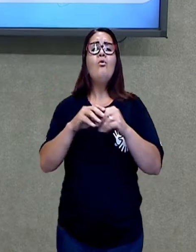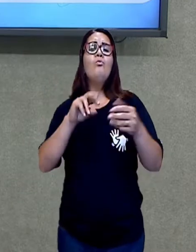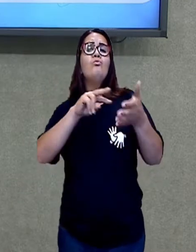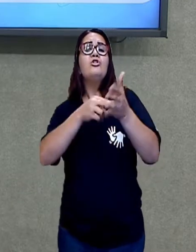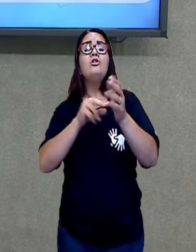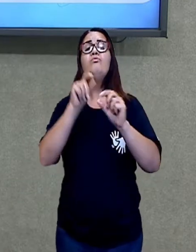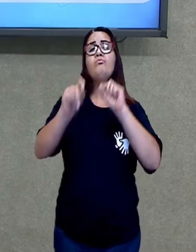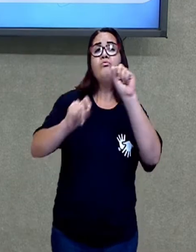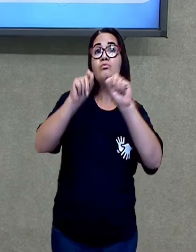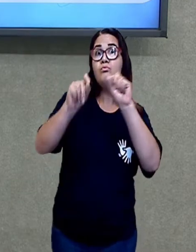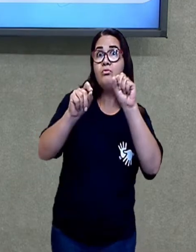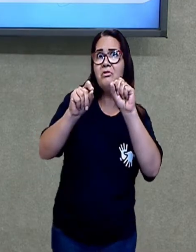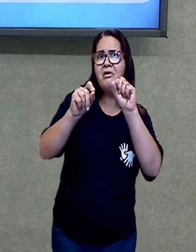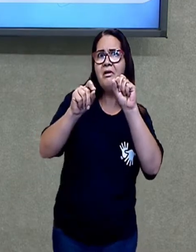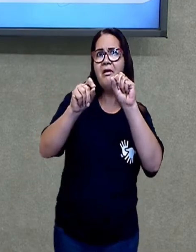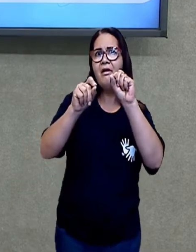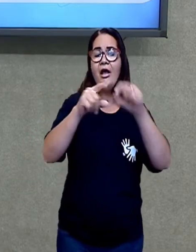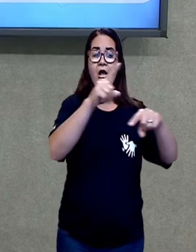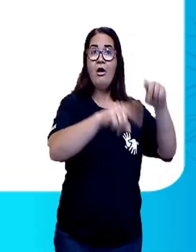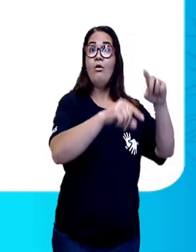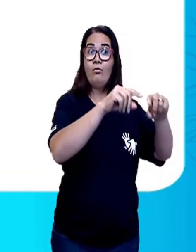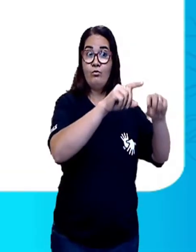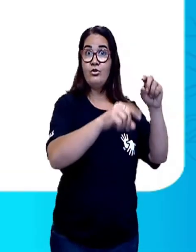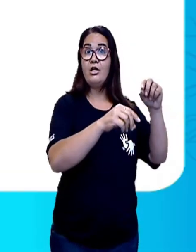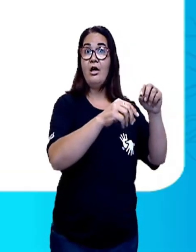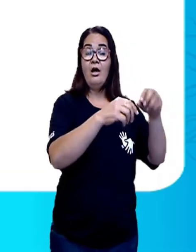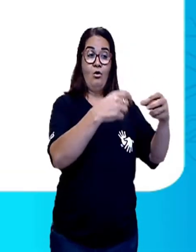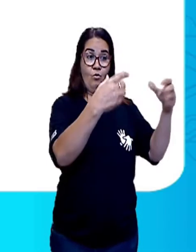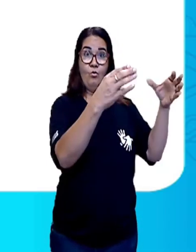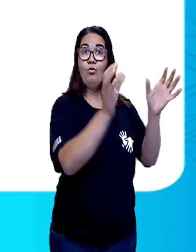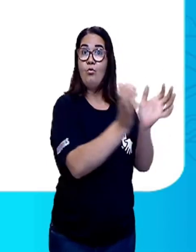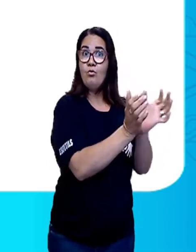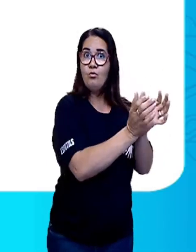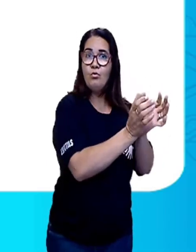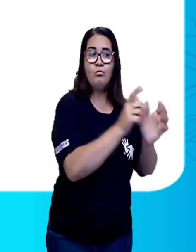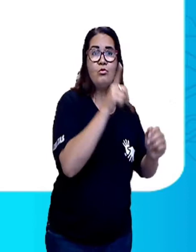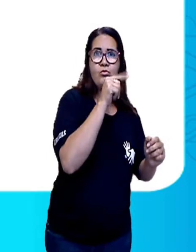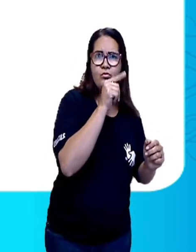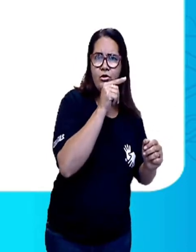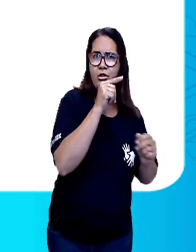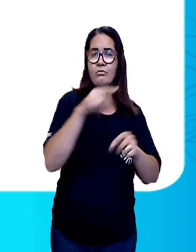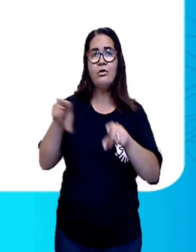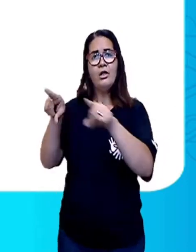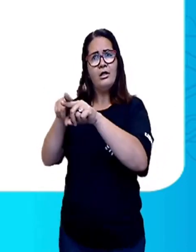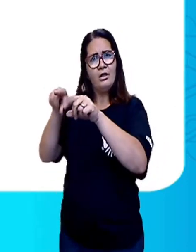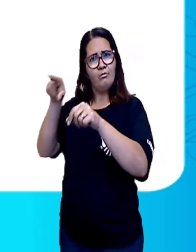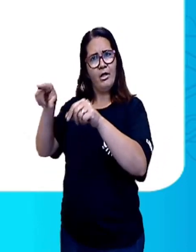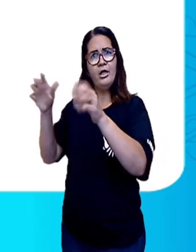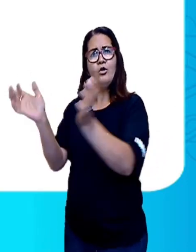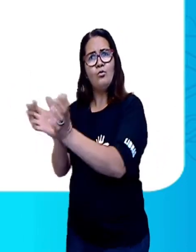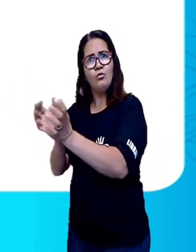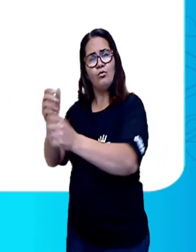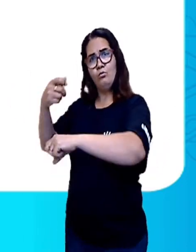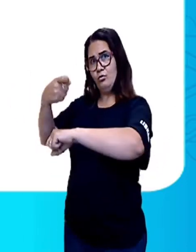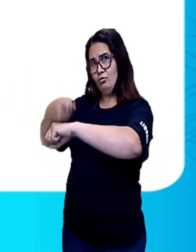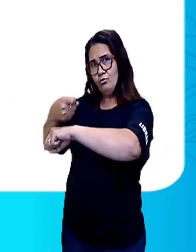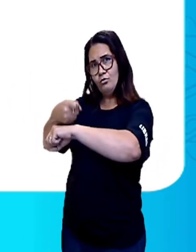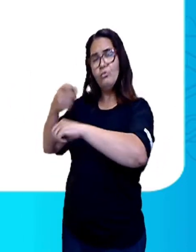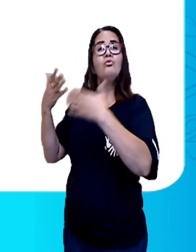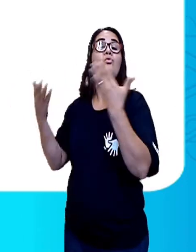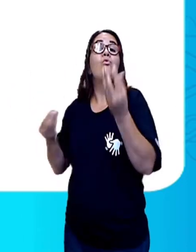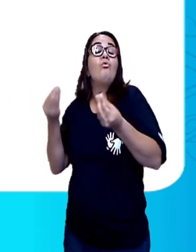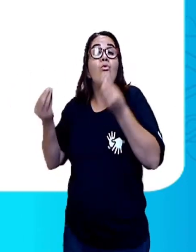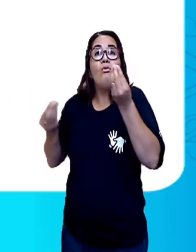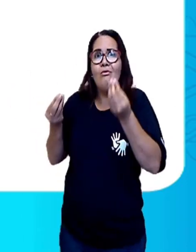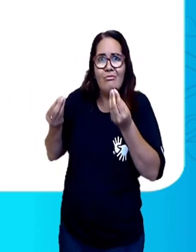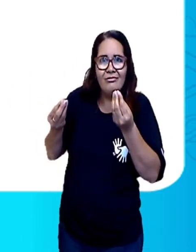são elementos sólidos. Veja no slide. Eu trouxe para vocês alguns elementos aqui que são líquidos e outros